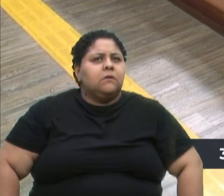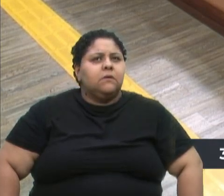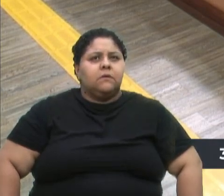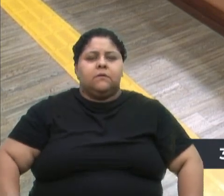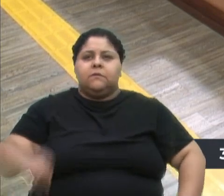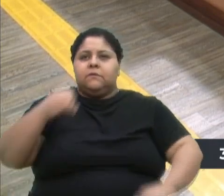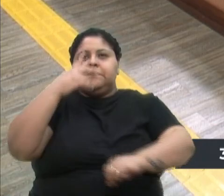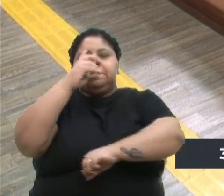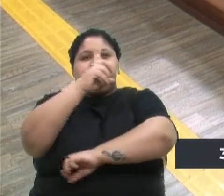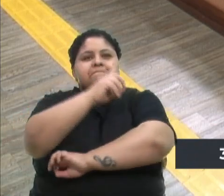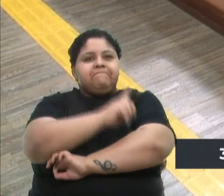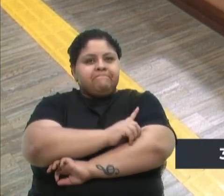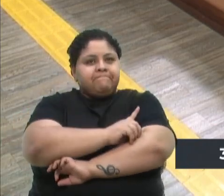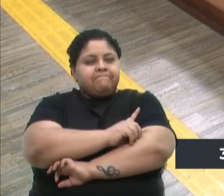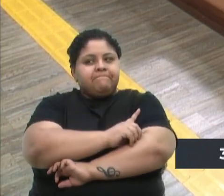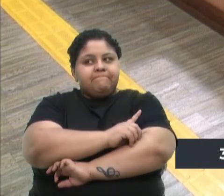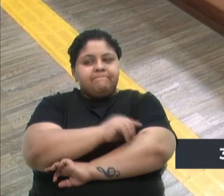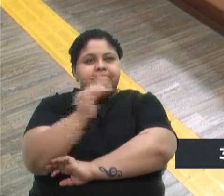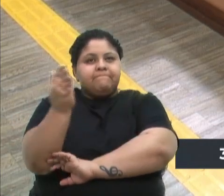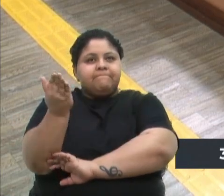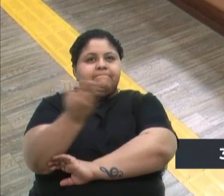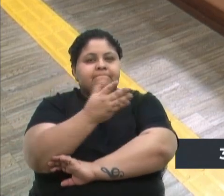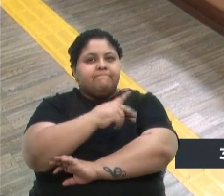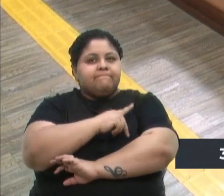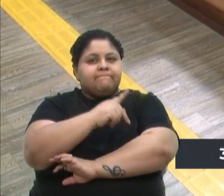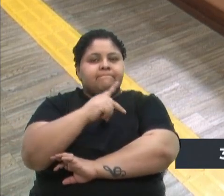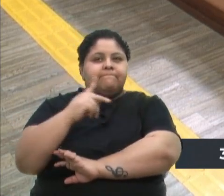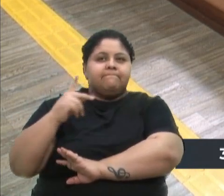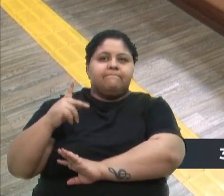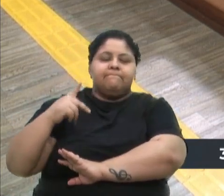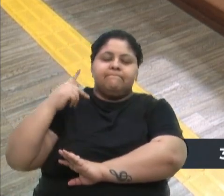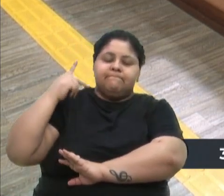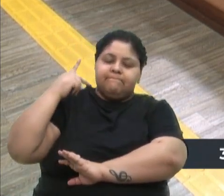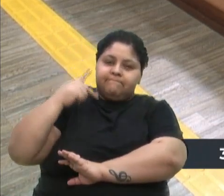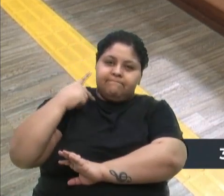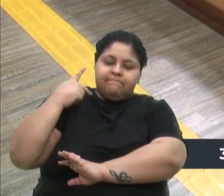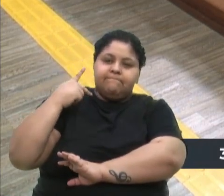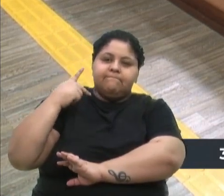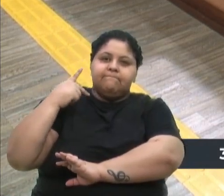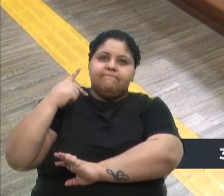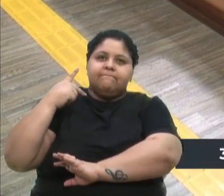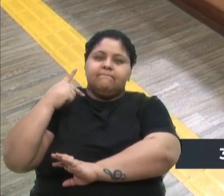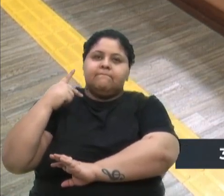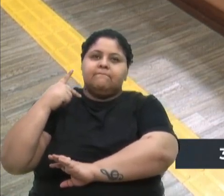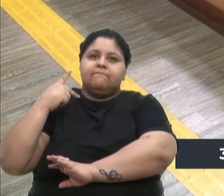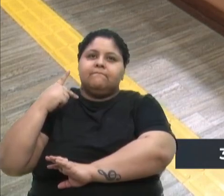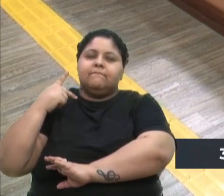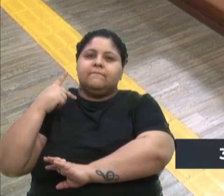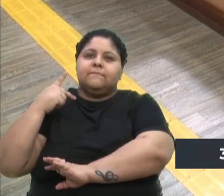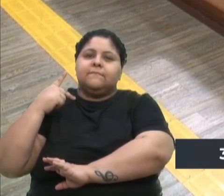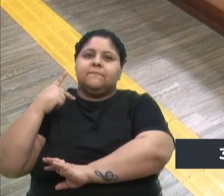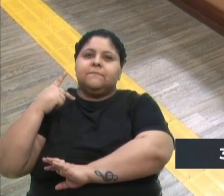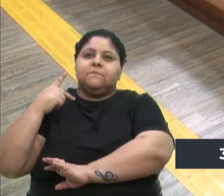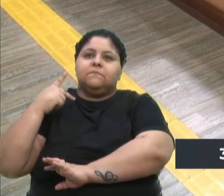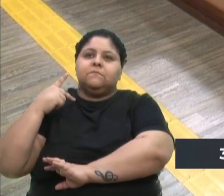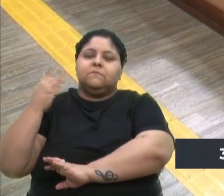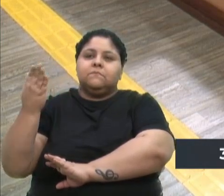Bom dia. Bom dia, senhor presidente, vereador Zé D'Ambrós, senhores e senhoras